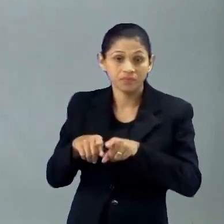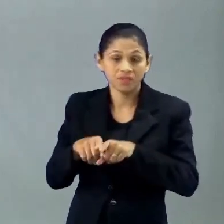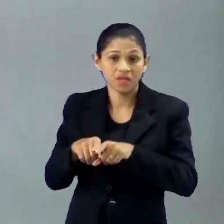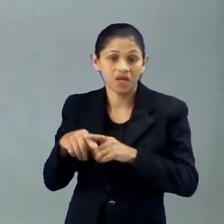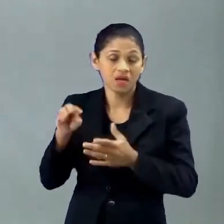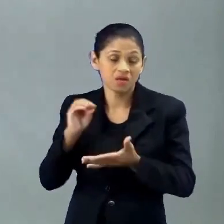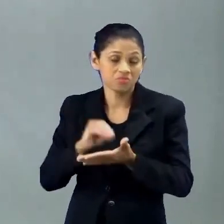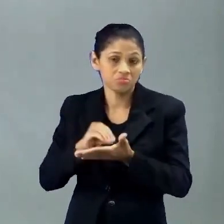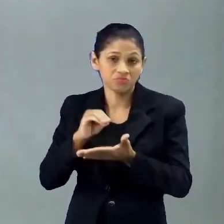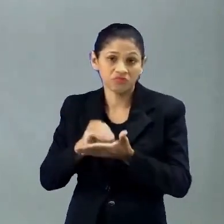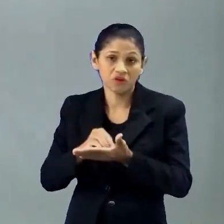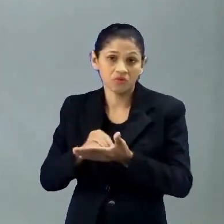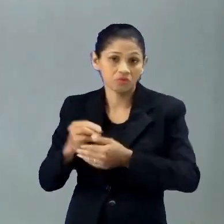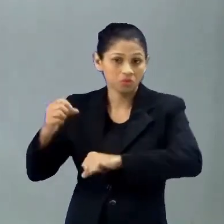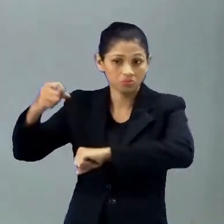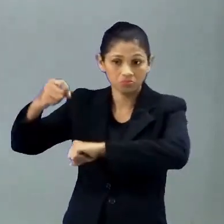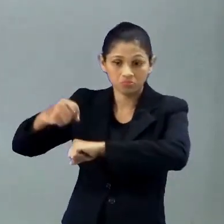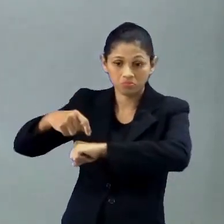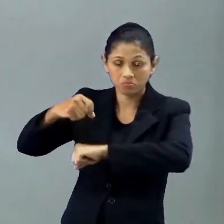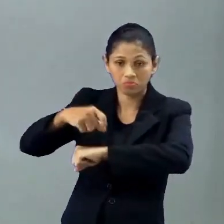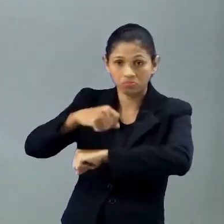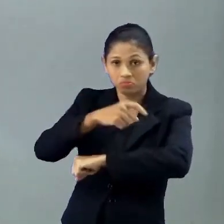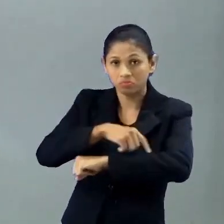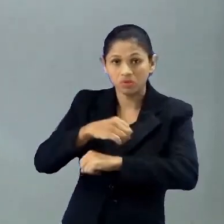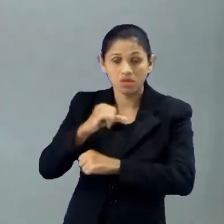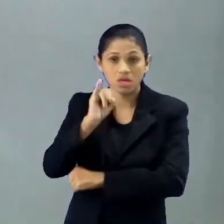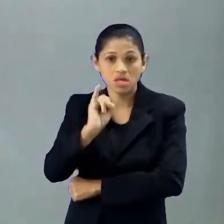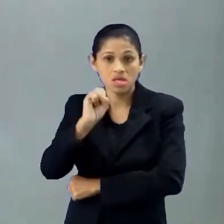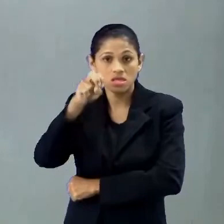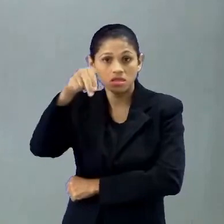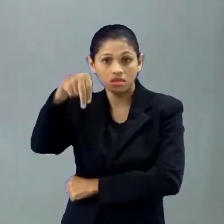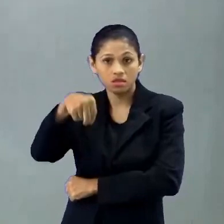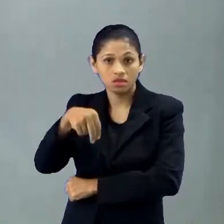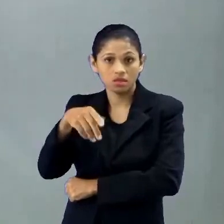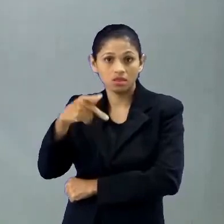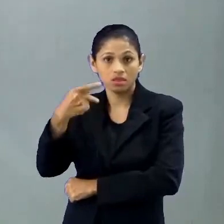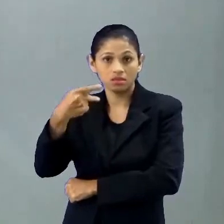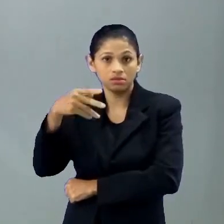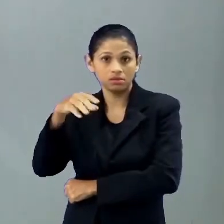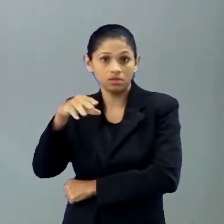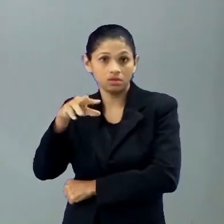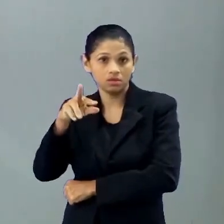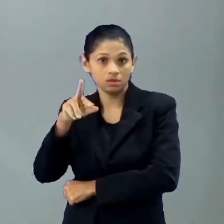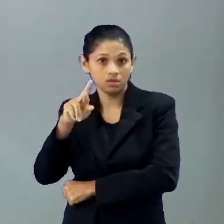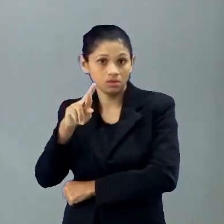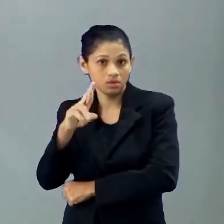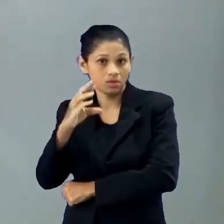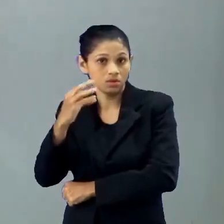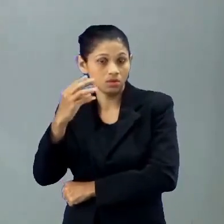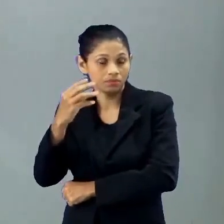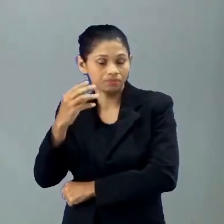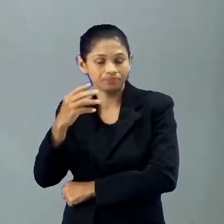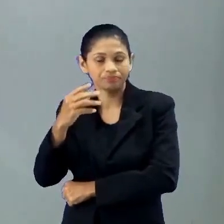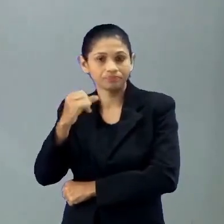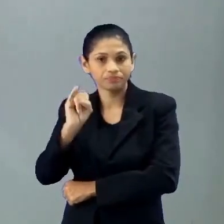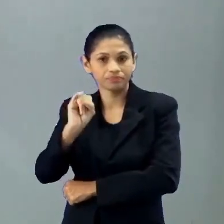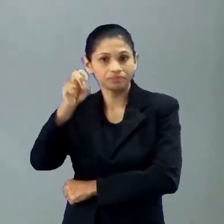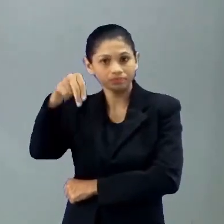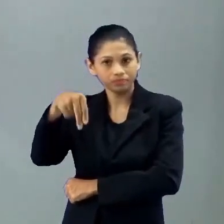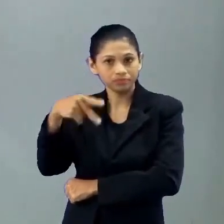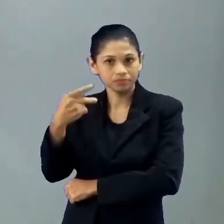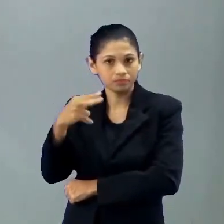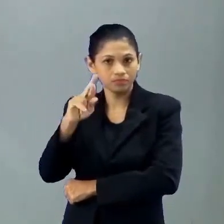a necessidade não de possuírem hectares e hectares de terras, mas pelo menos uma